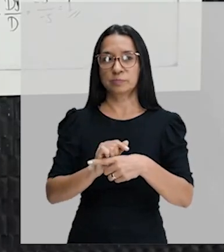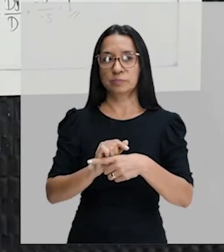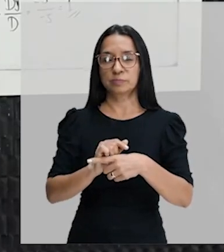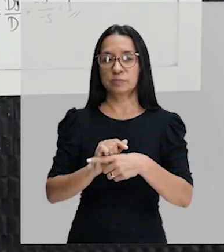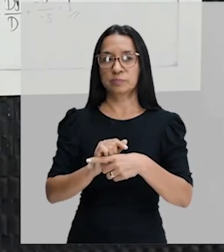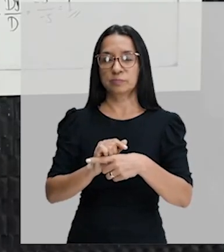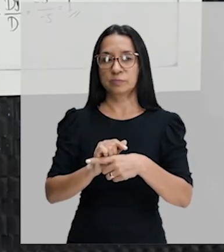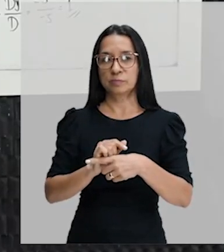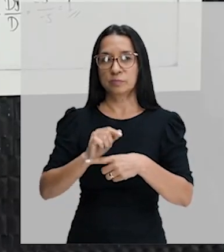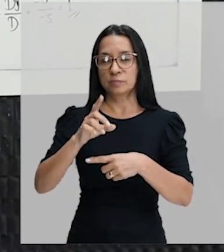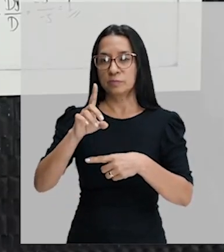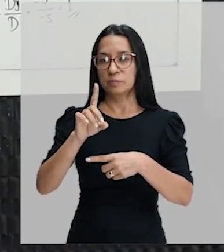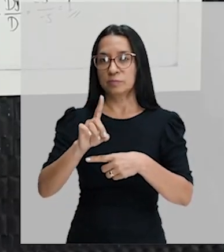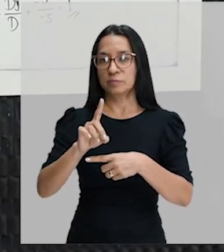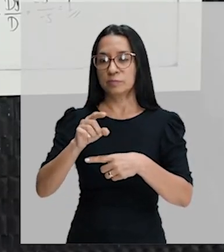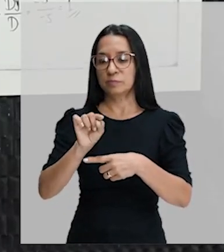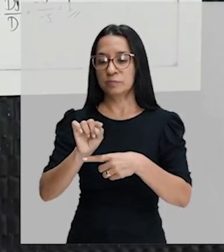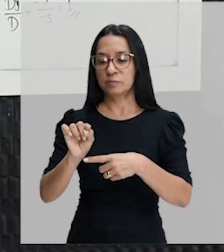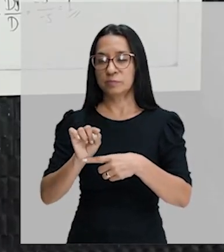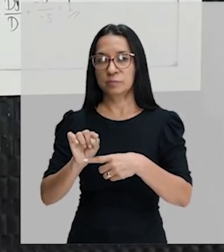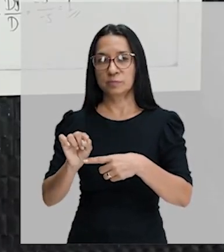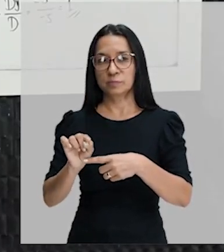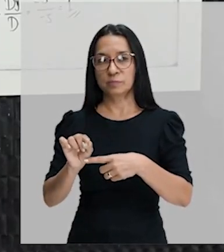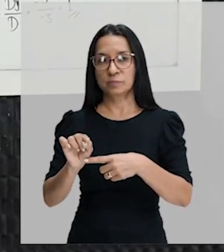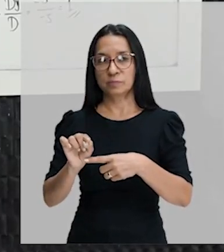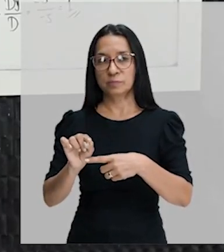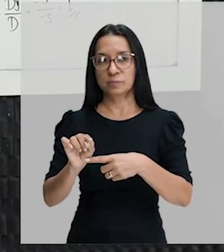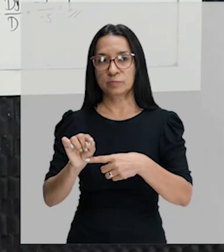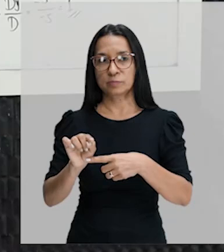vai ser igual ao dz